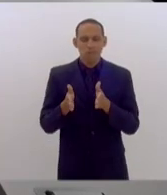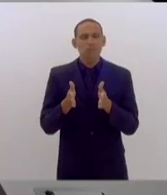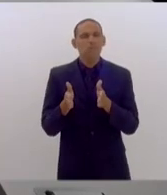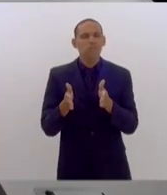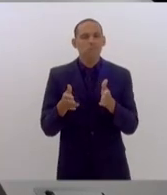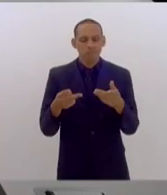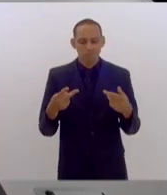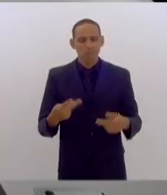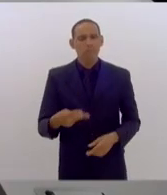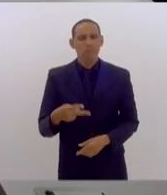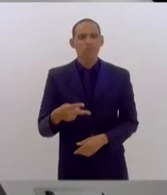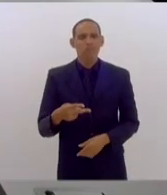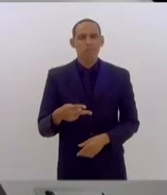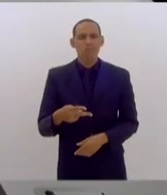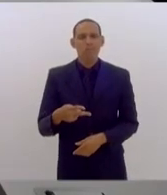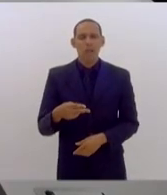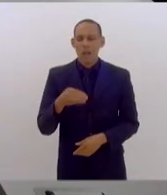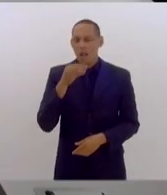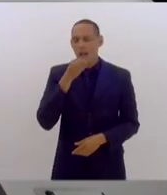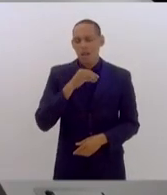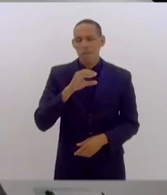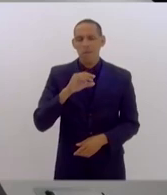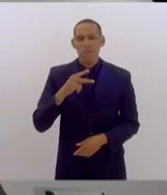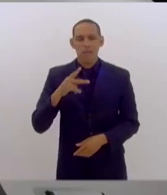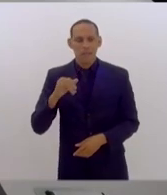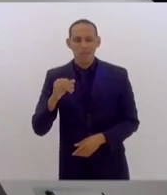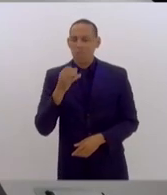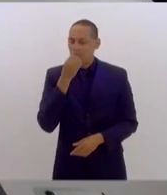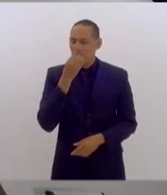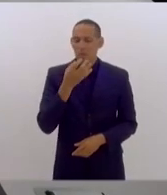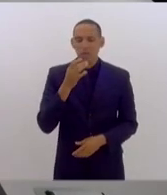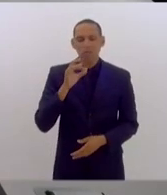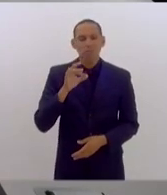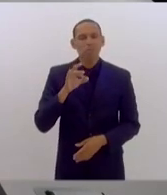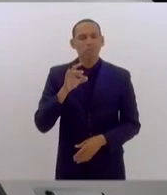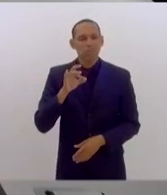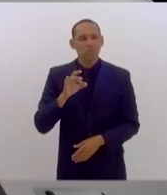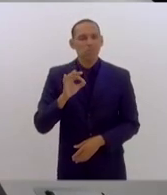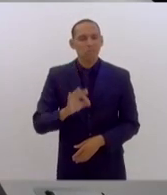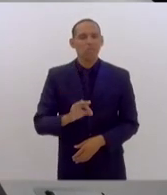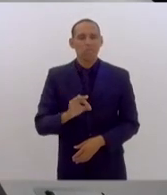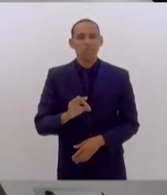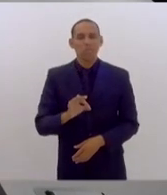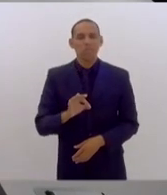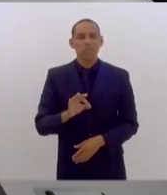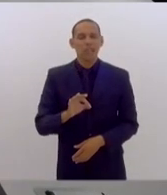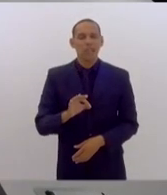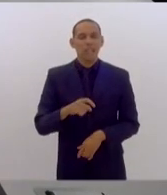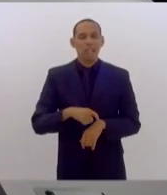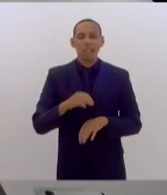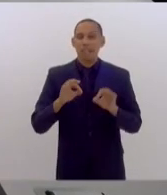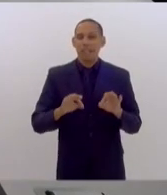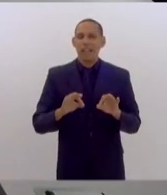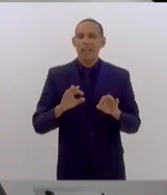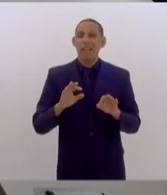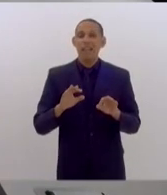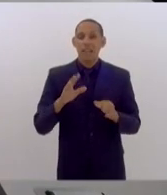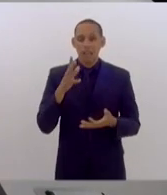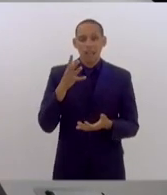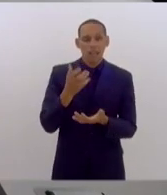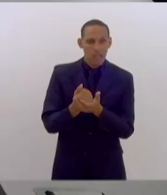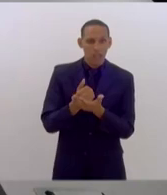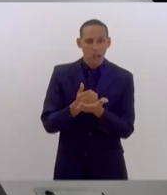desta oportuna CPI que foi instalada já tardiamente